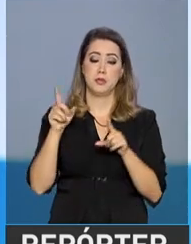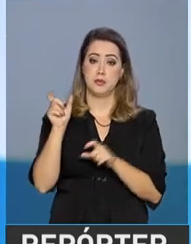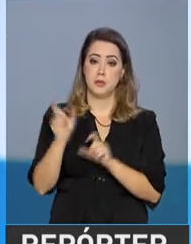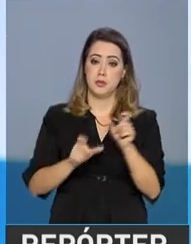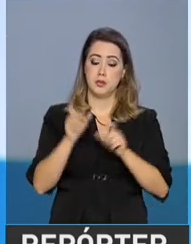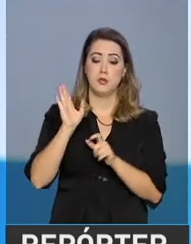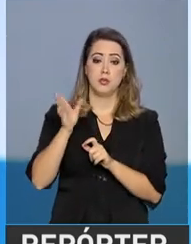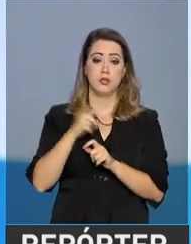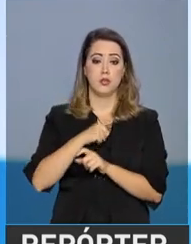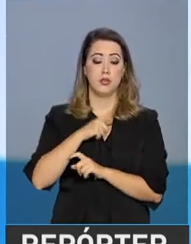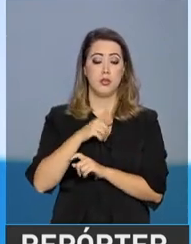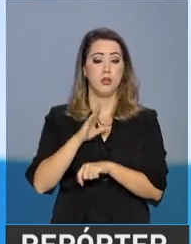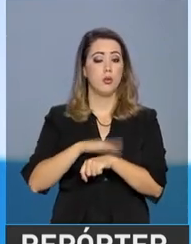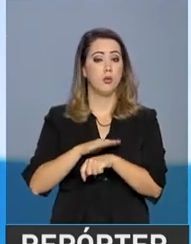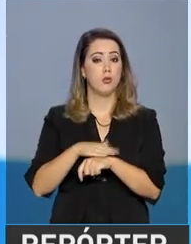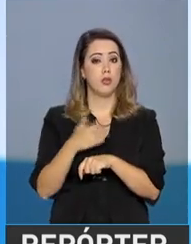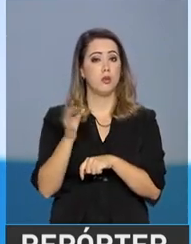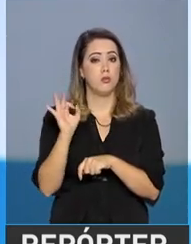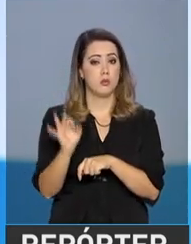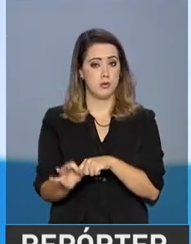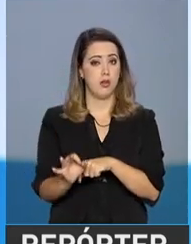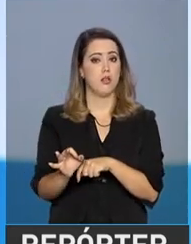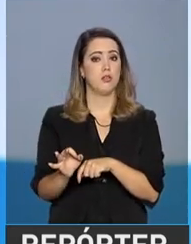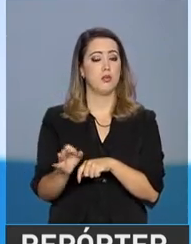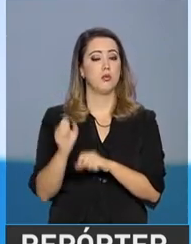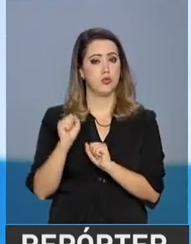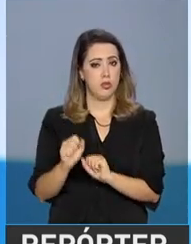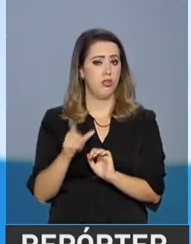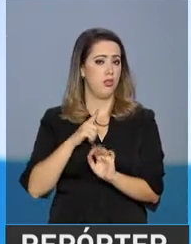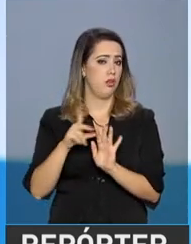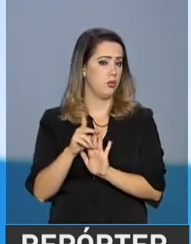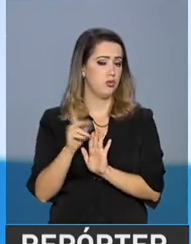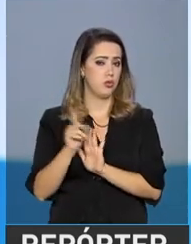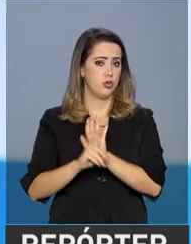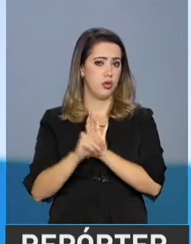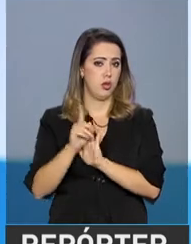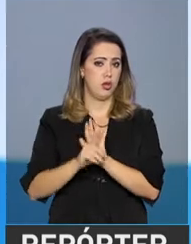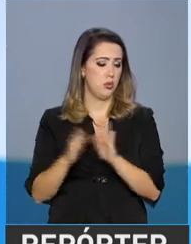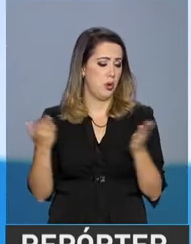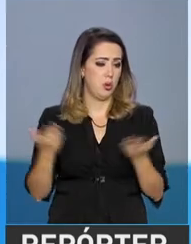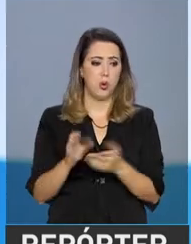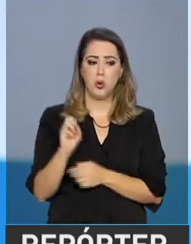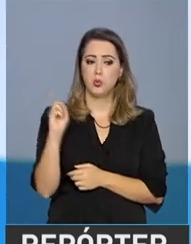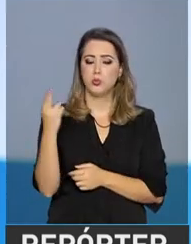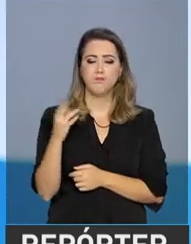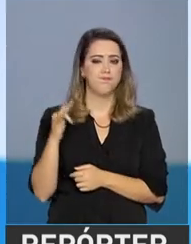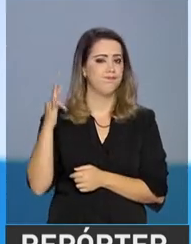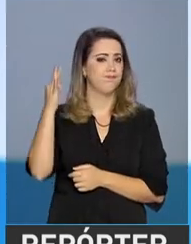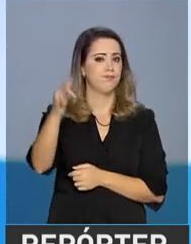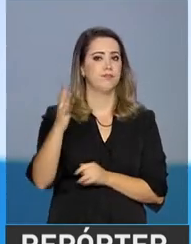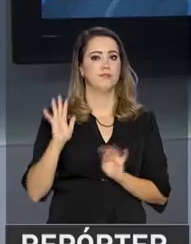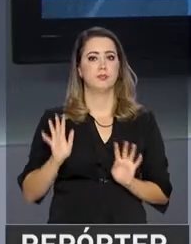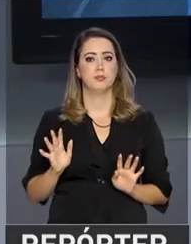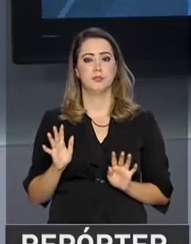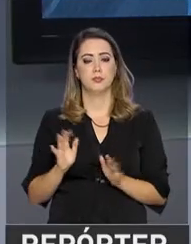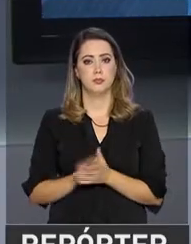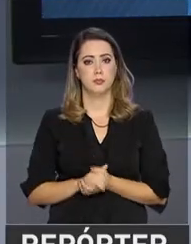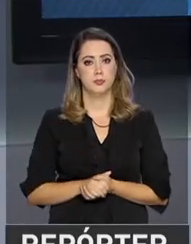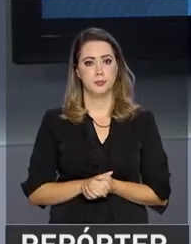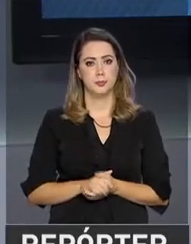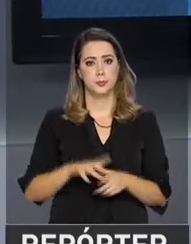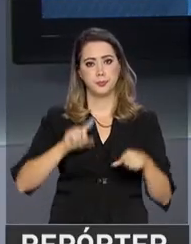tempo necessário para se aposentar já têm direito adquirido aposentos e agora o aposento se daqui a dez anos